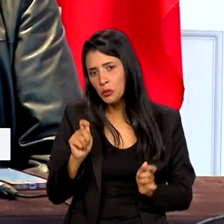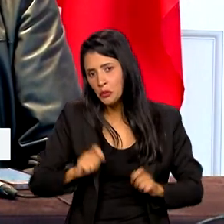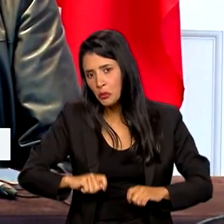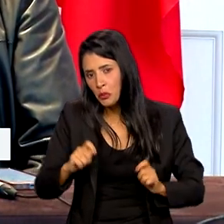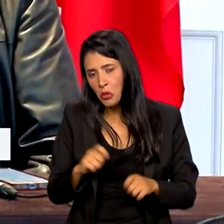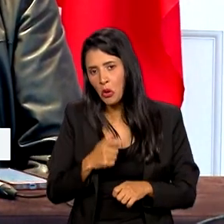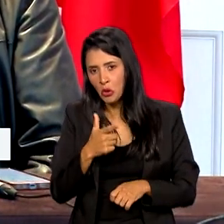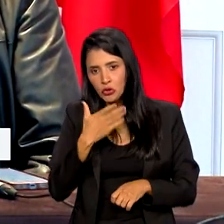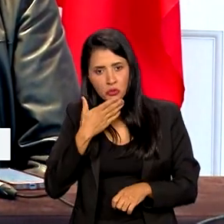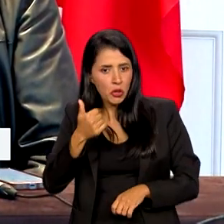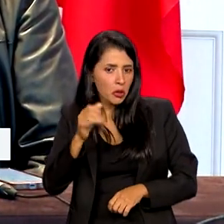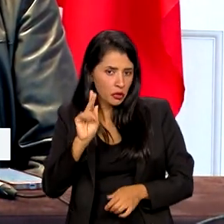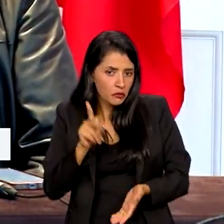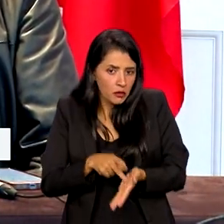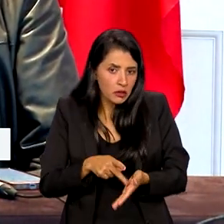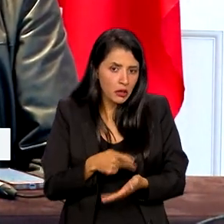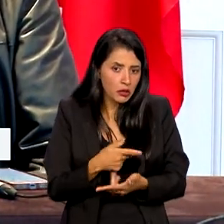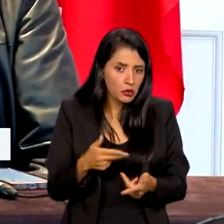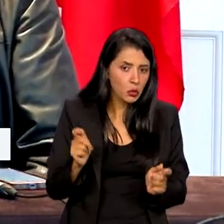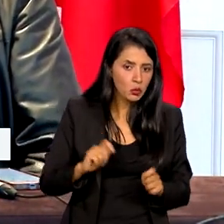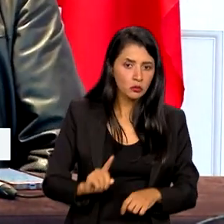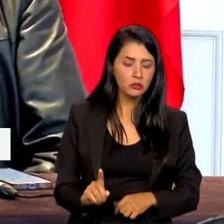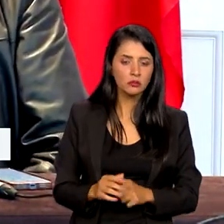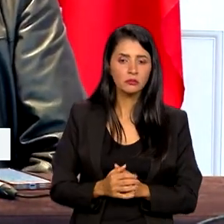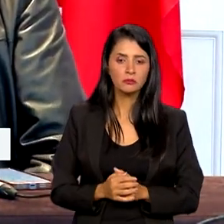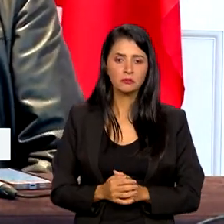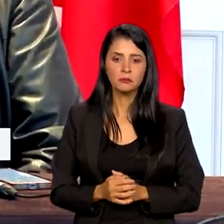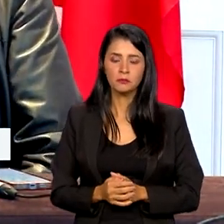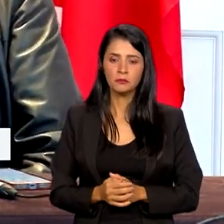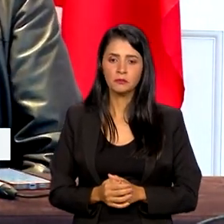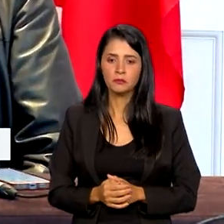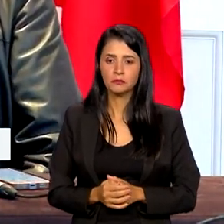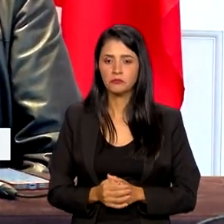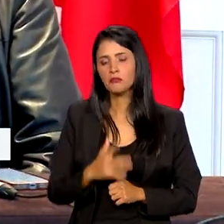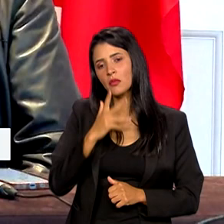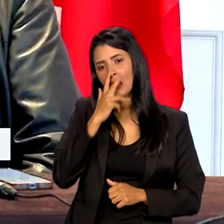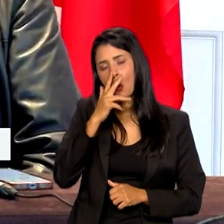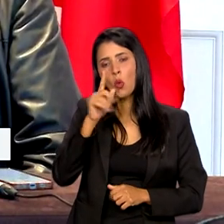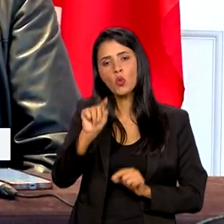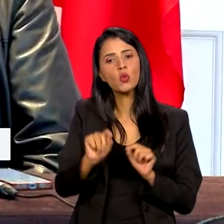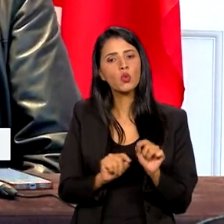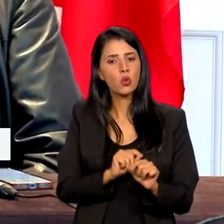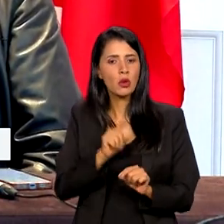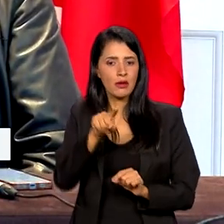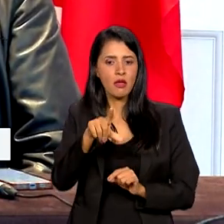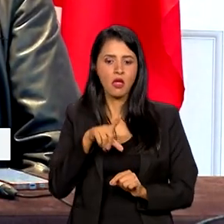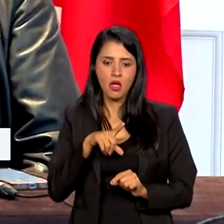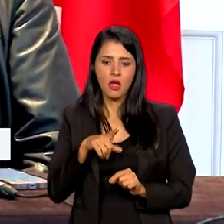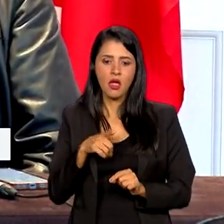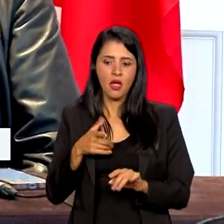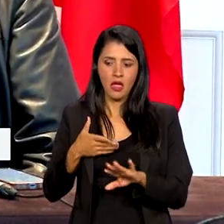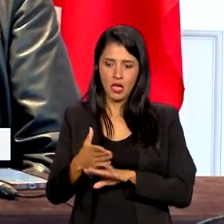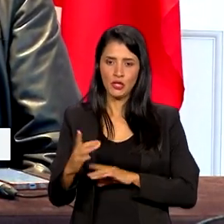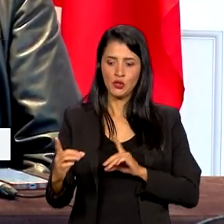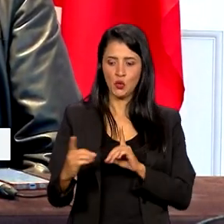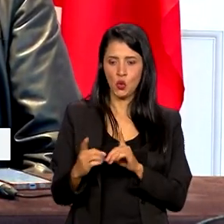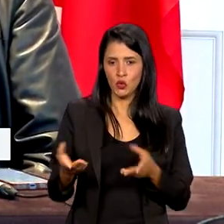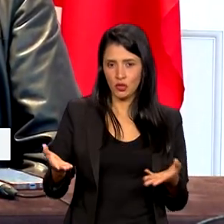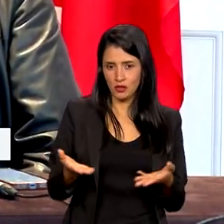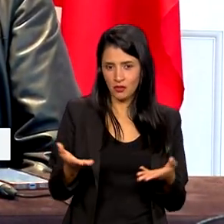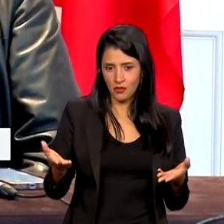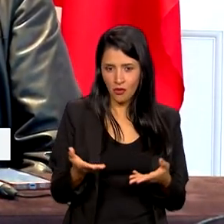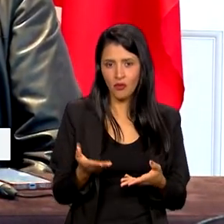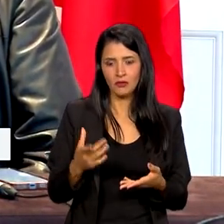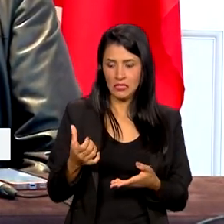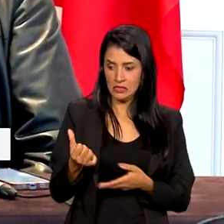via para melhorar de fato as coisas? Eu acho que a realização dessa cimeira, desse encontro, depois